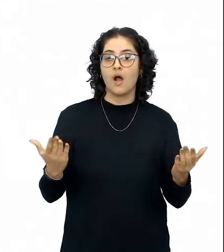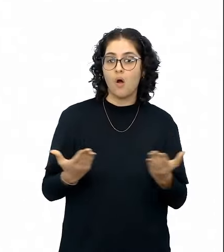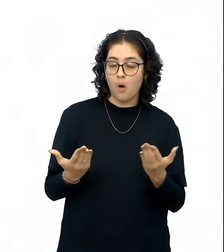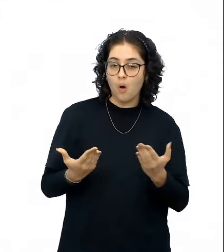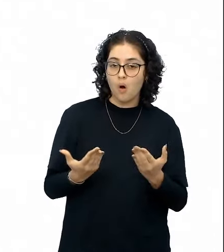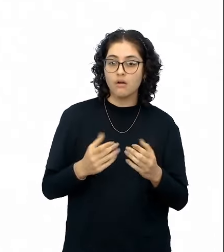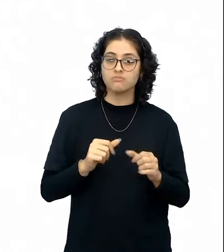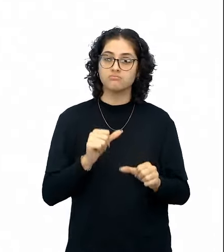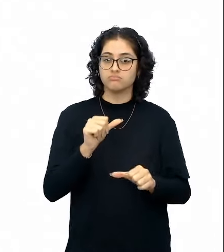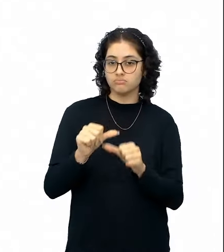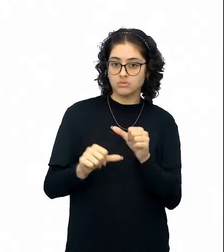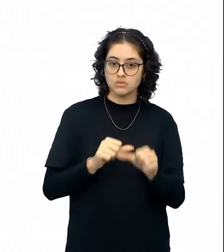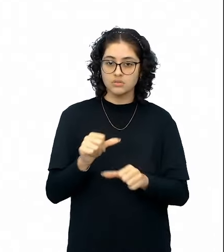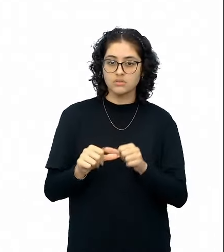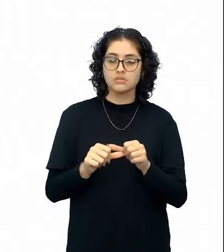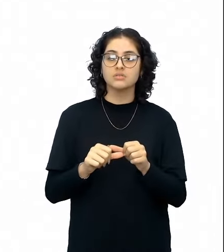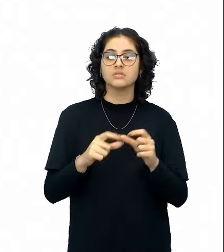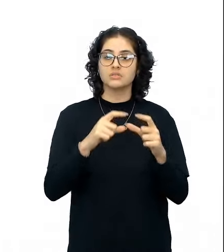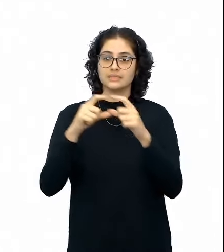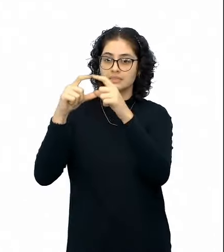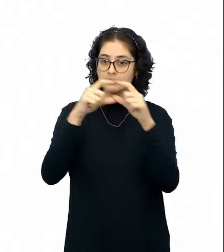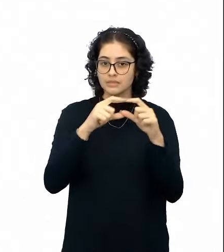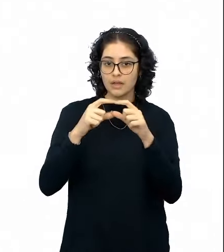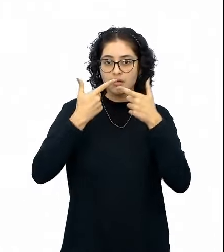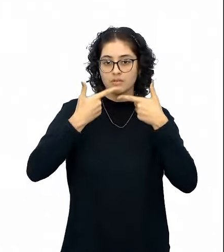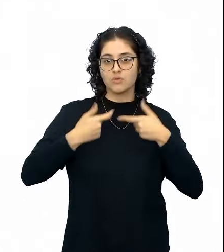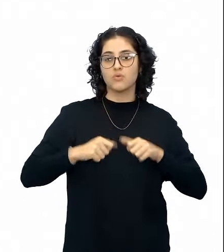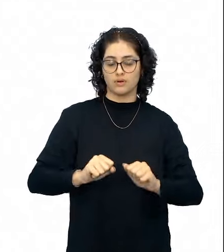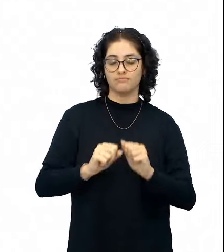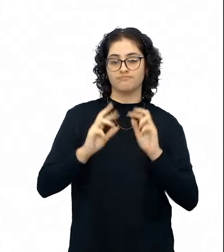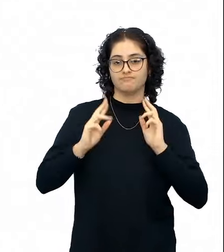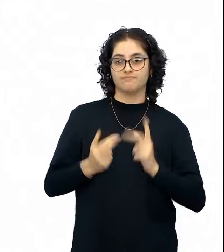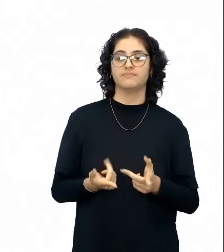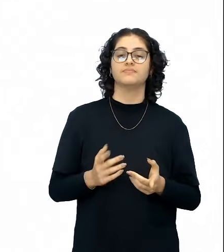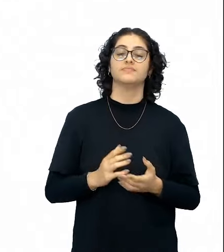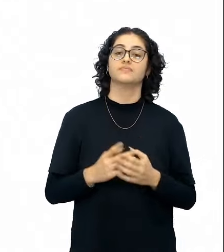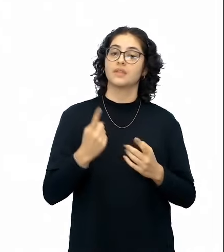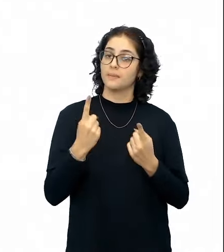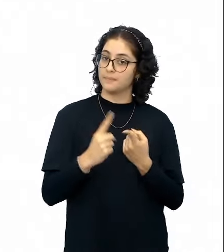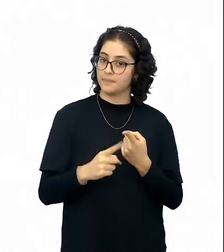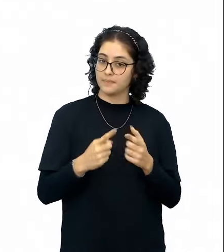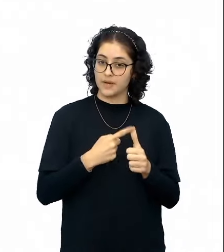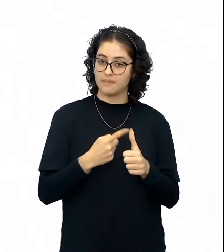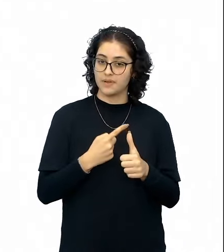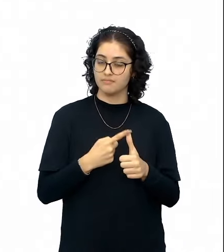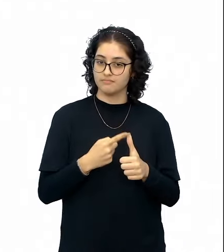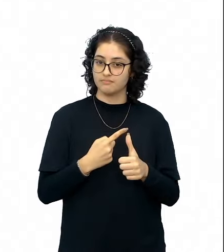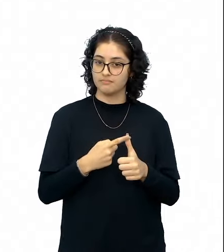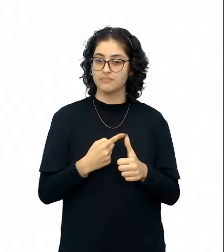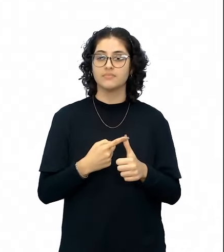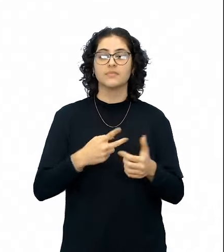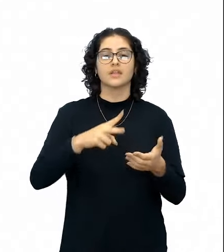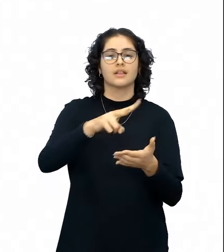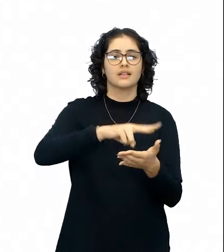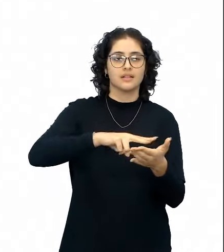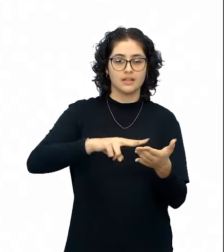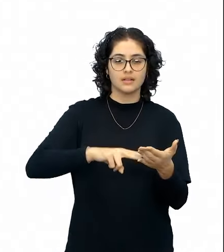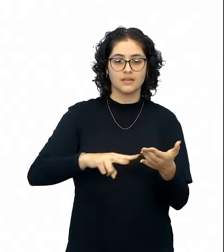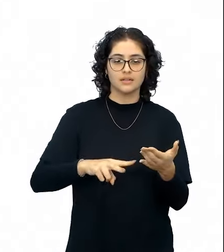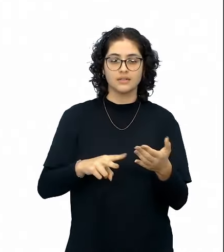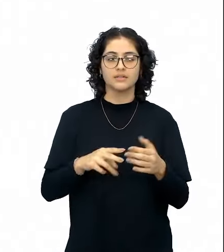linguagem dentro do gênero tirinha. Primeira proposição, lá nessa aula 5, leia mais uma produção